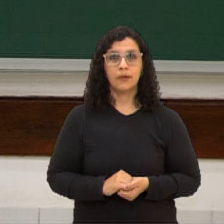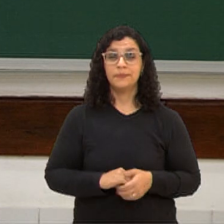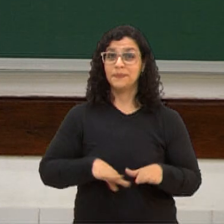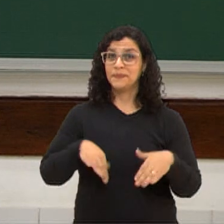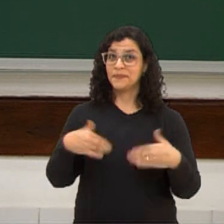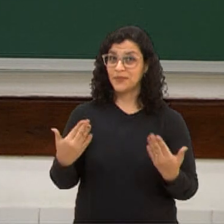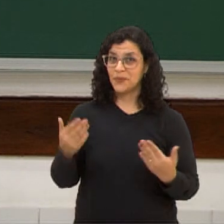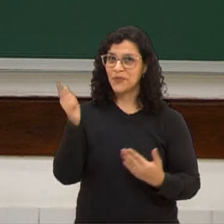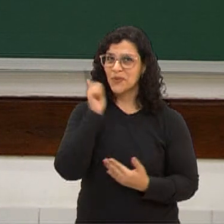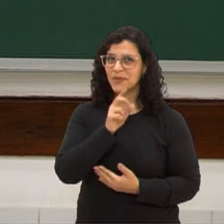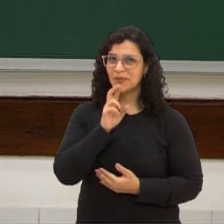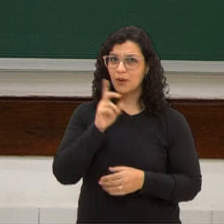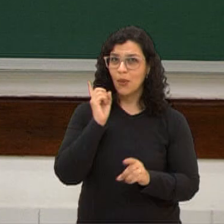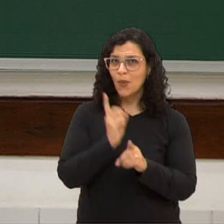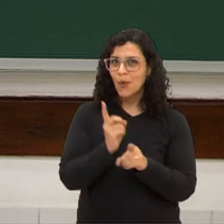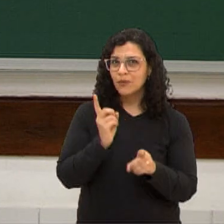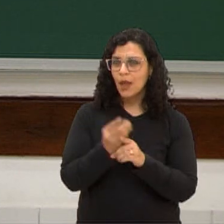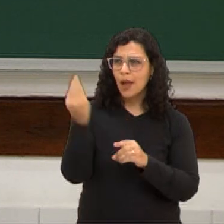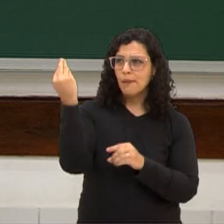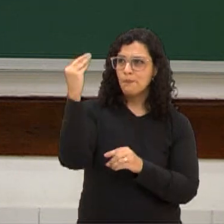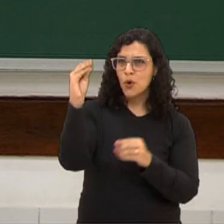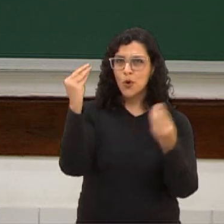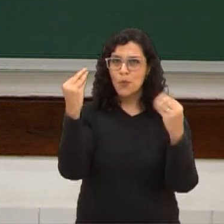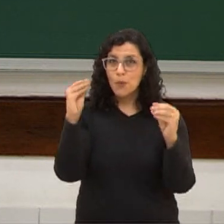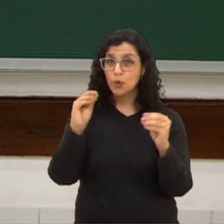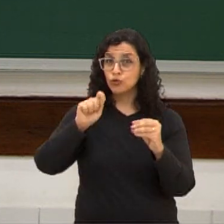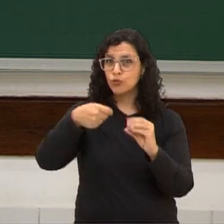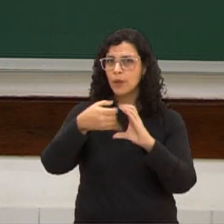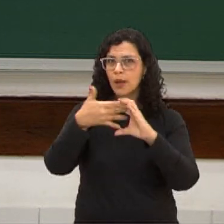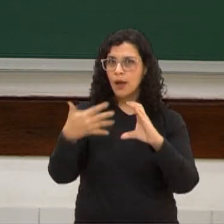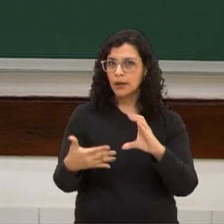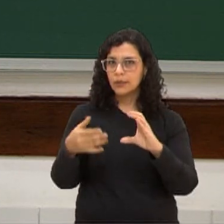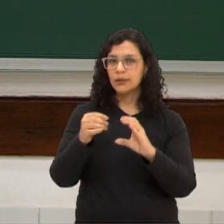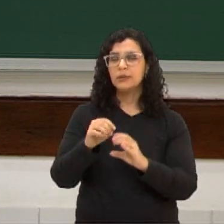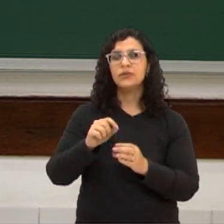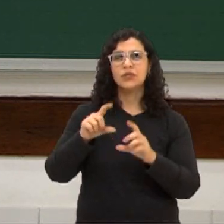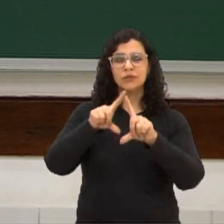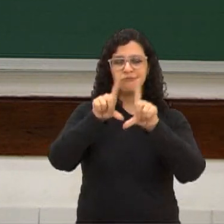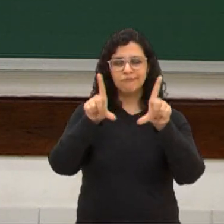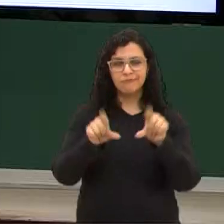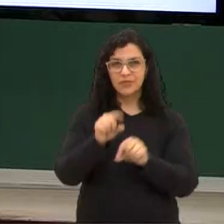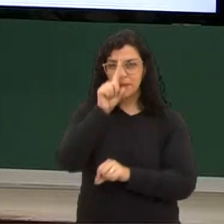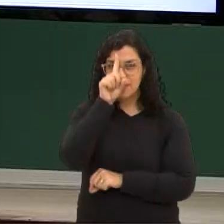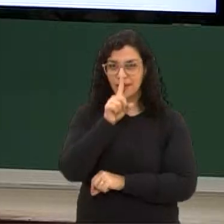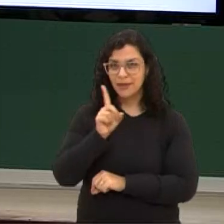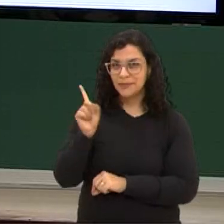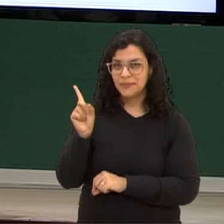E aí, pessoal, conseguiram encontrar os elementos do nosso bilhete aqui? Então,